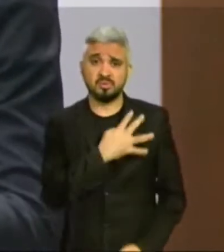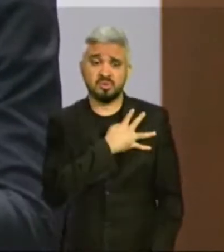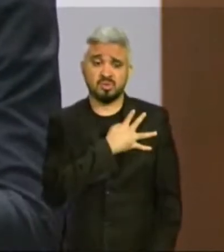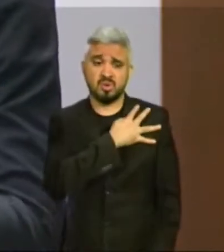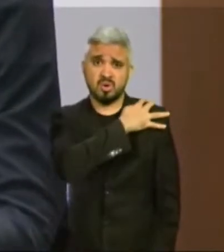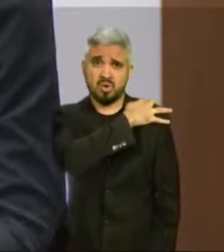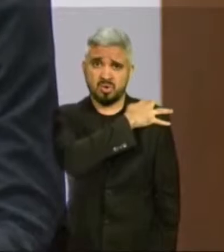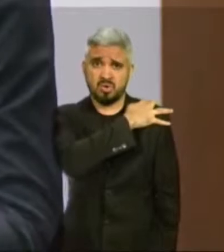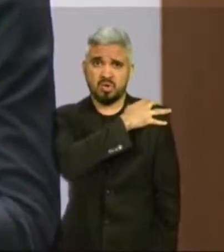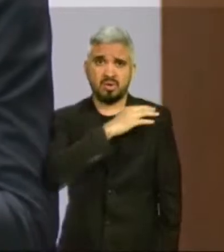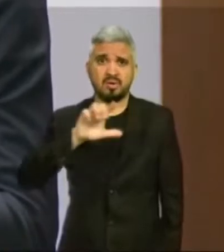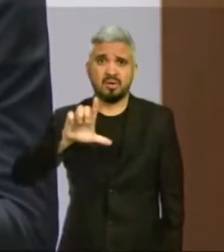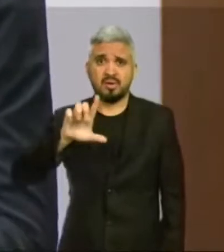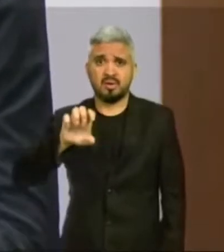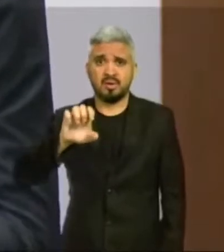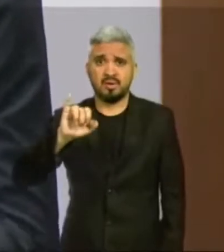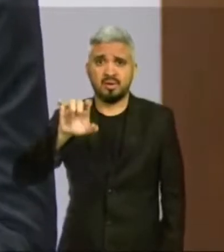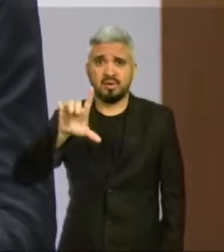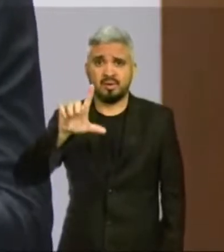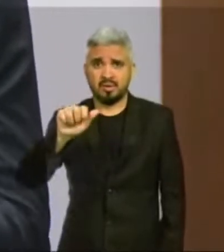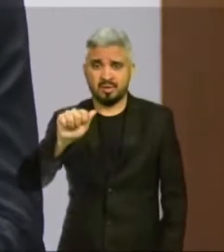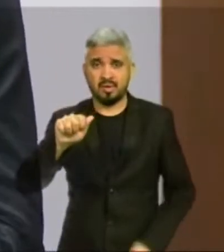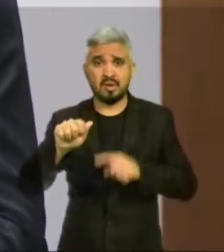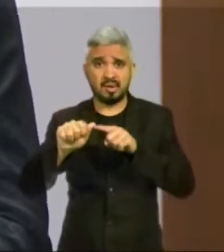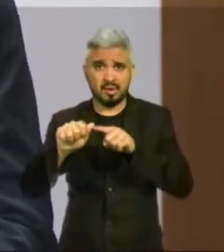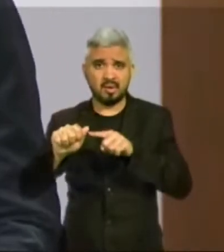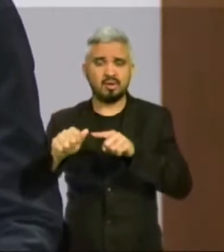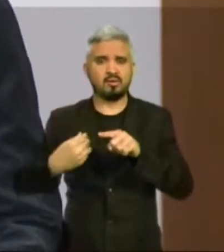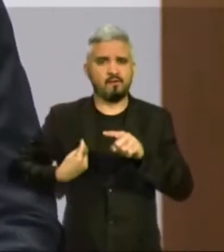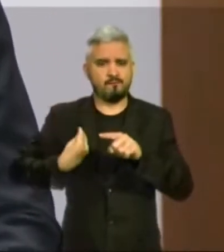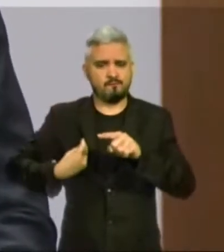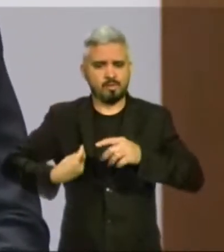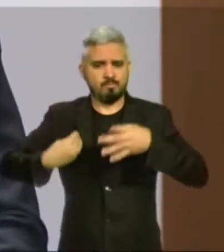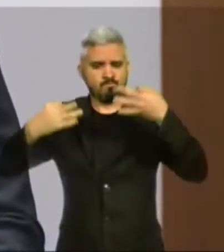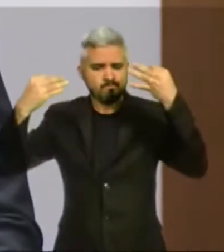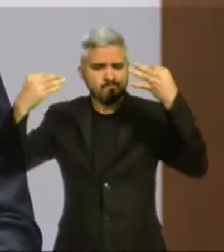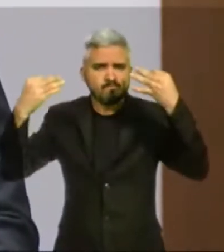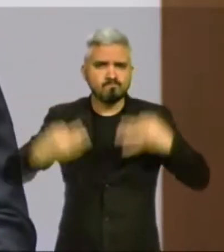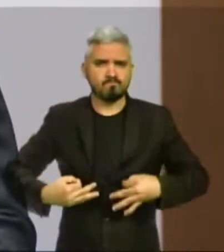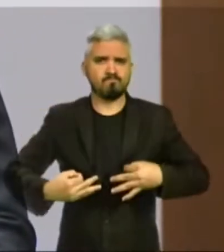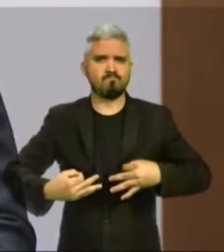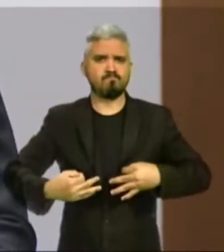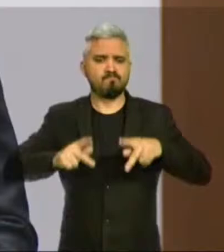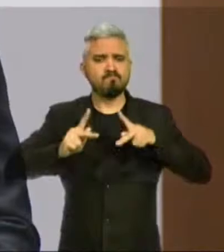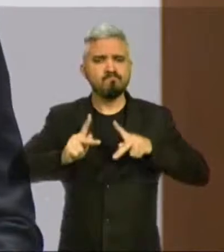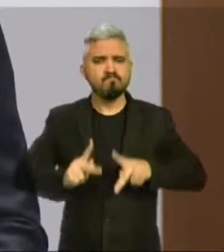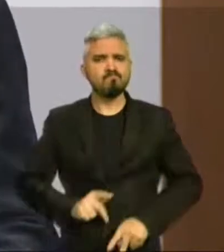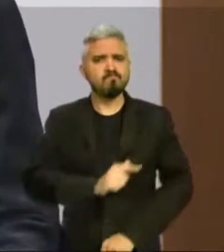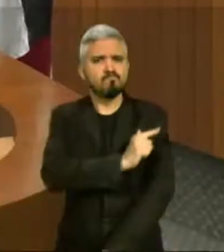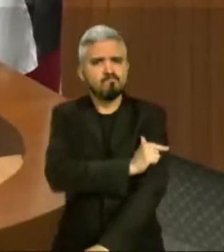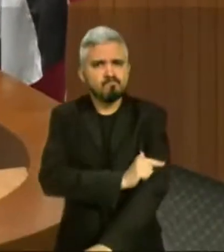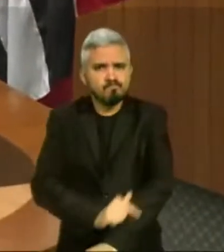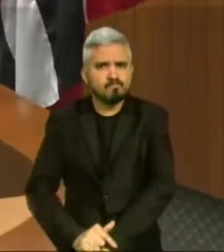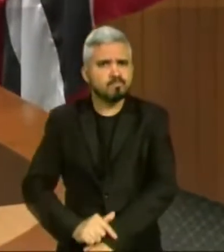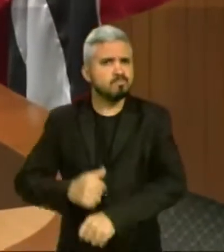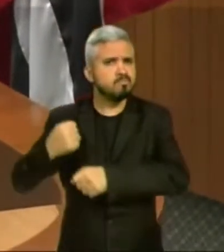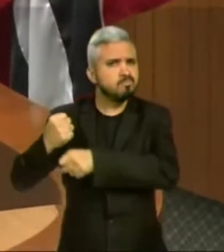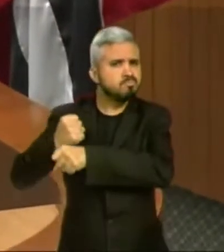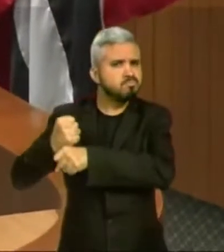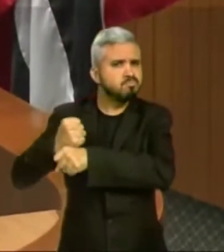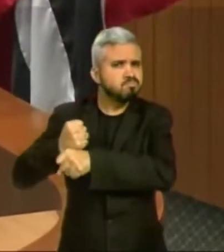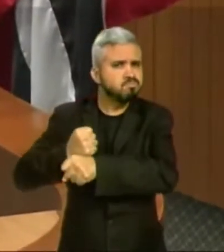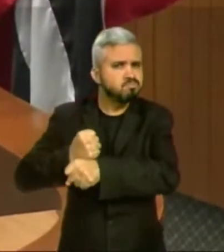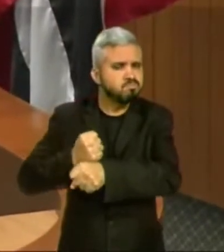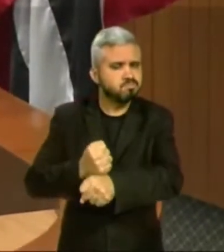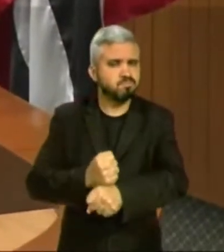uma conduta ilibada durante toda a sua trajetória na Polícia Militar do nosso estado, que cuidou e cuidou